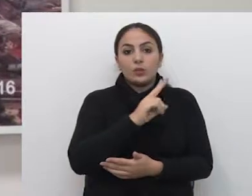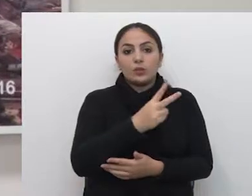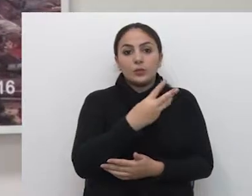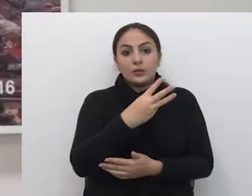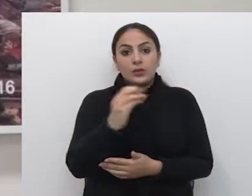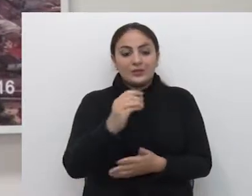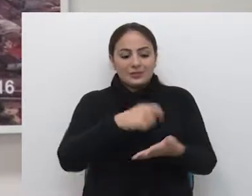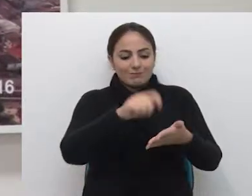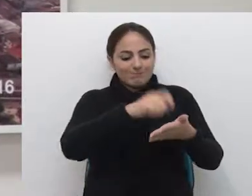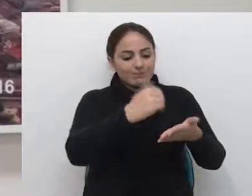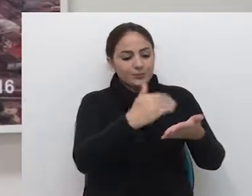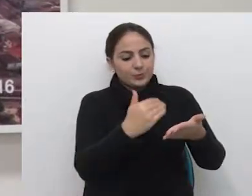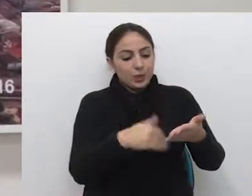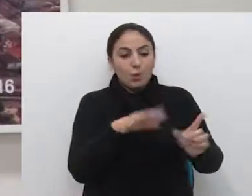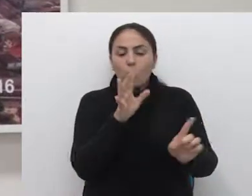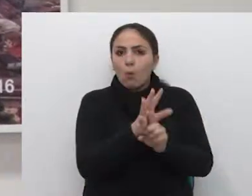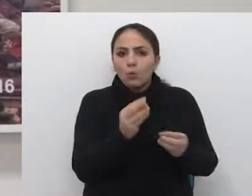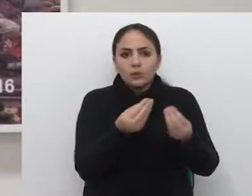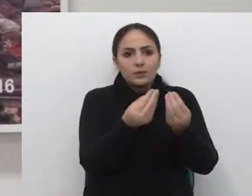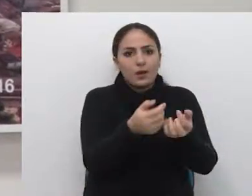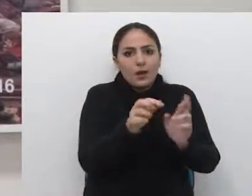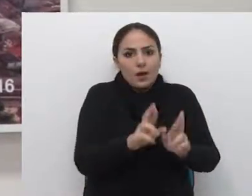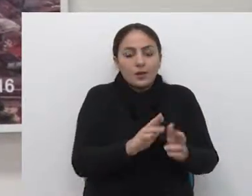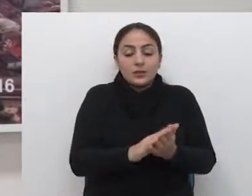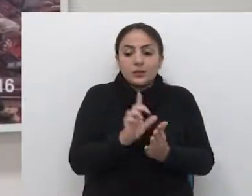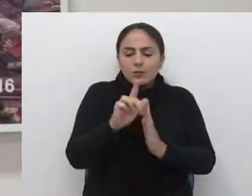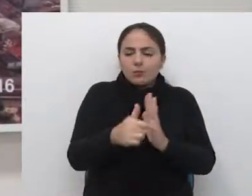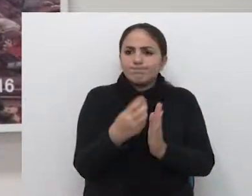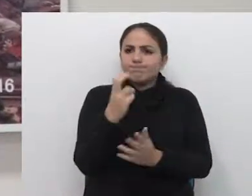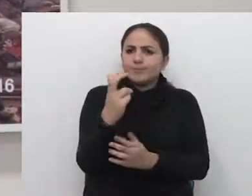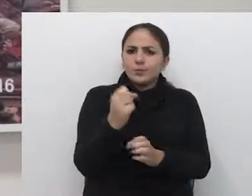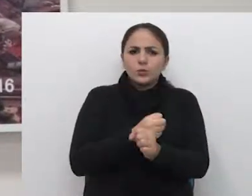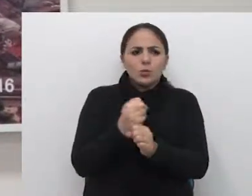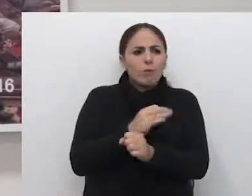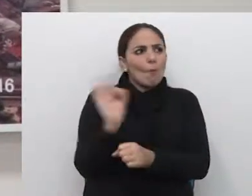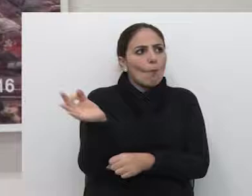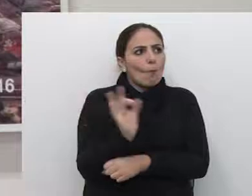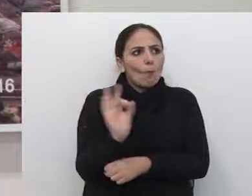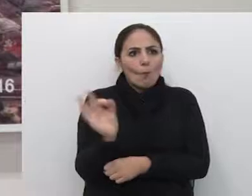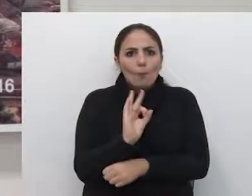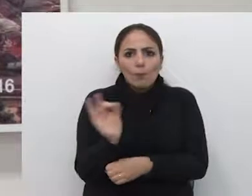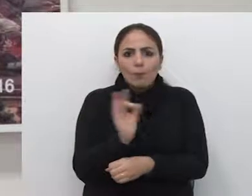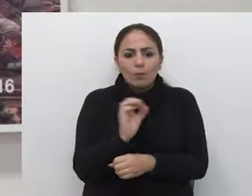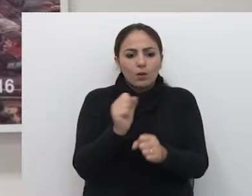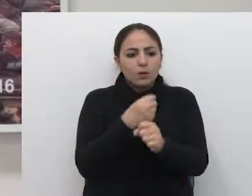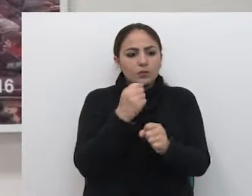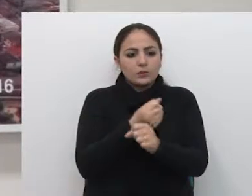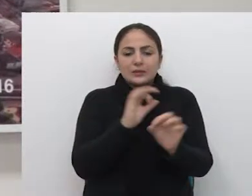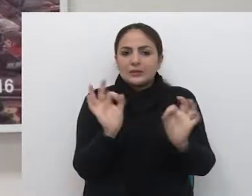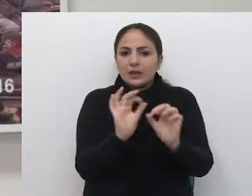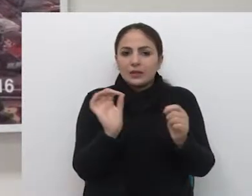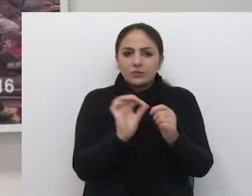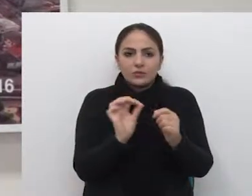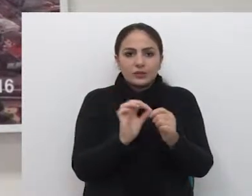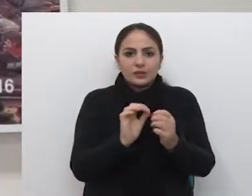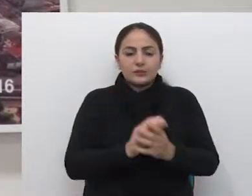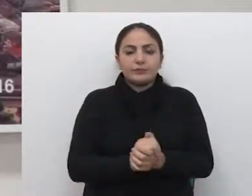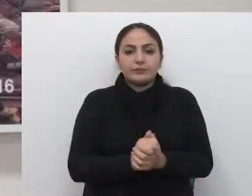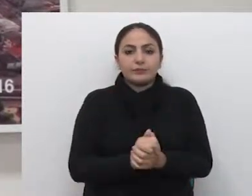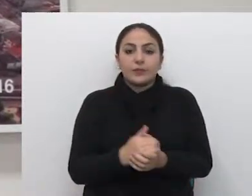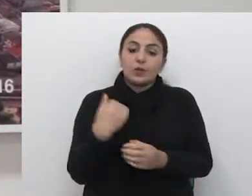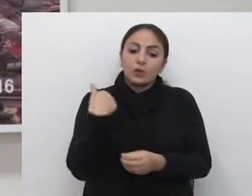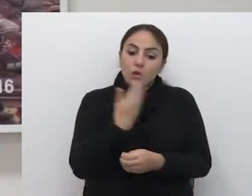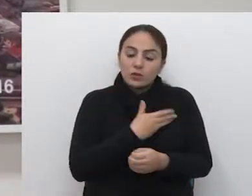contrárias à concessão desta área ao Cresci. Passados-se 5 anos, o Cresci nada construiu, que era para a construção da sua sede, não o fez até o